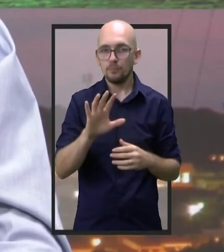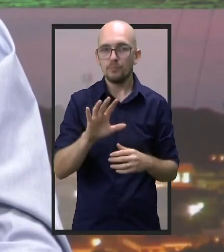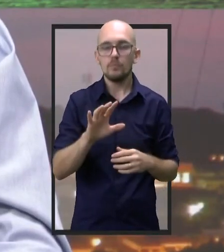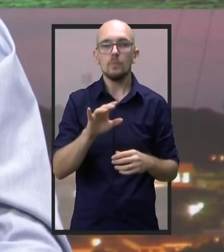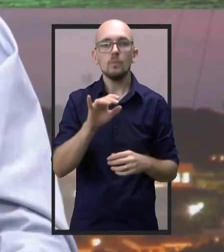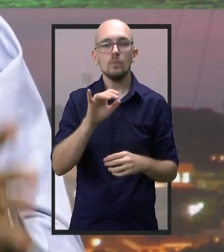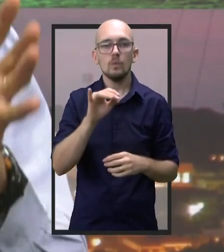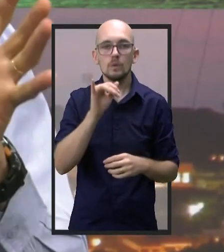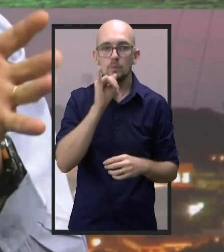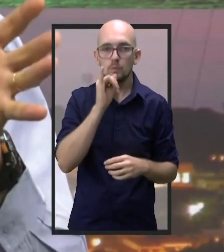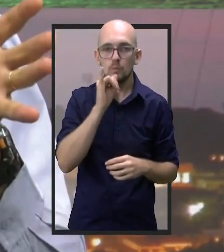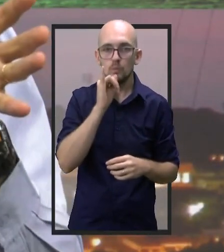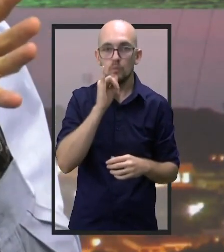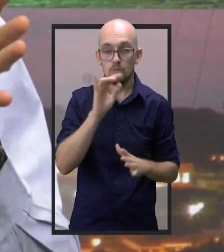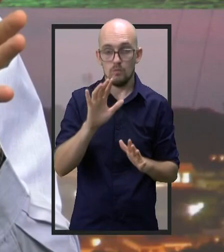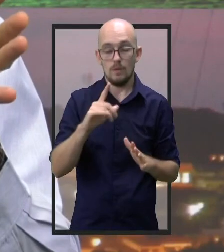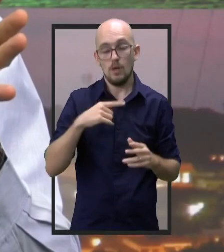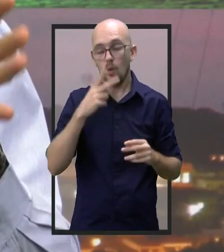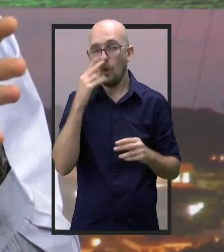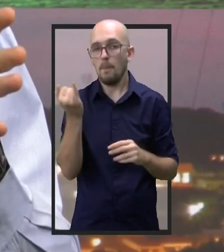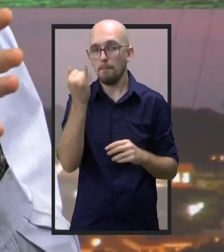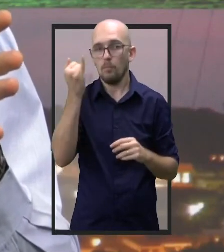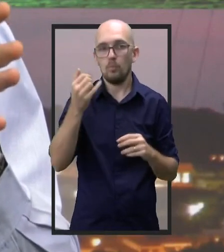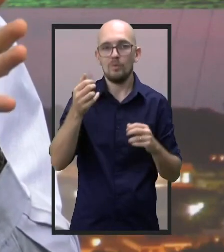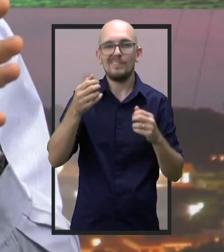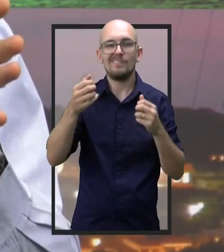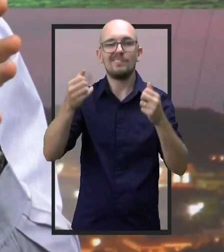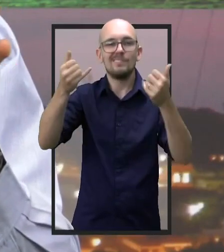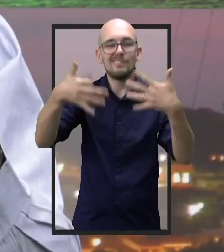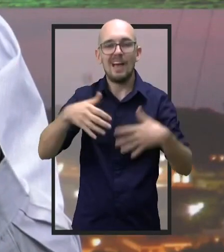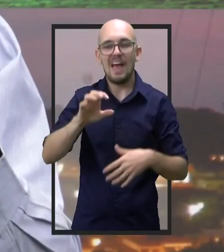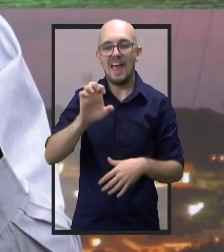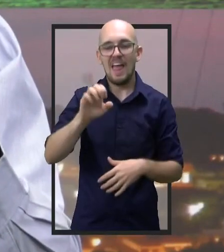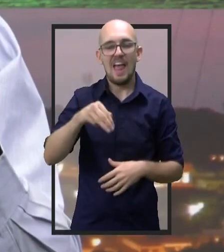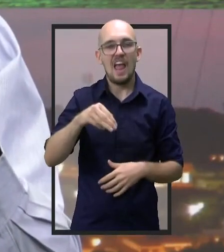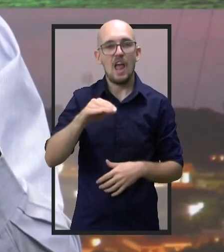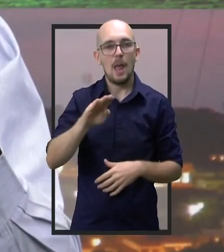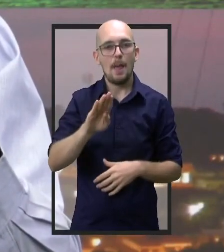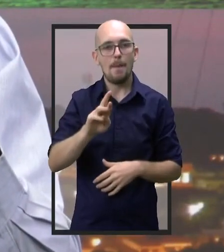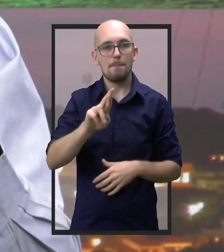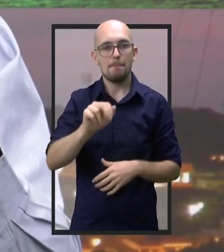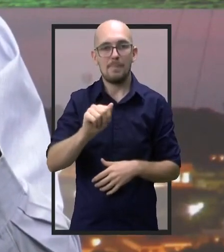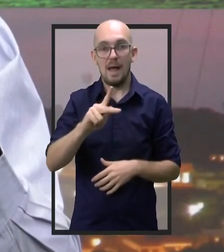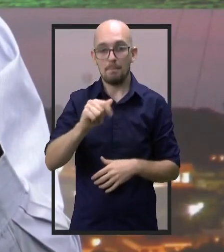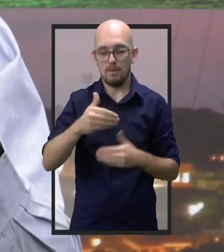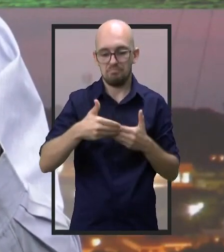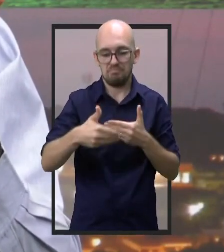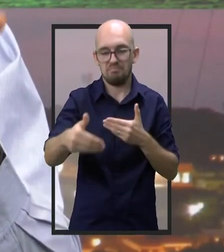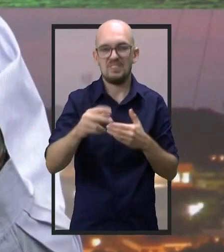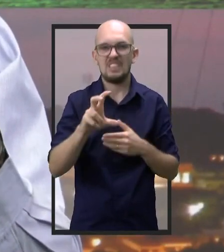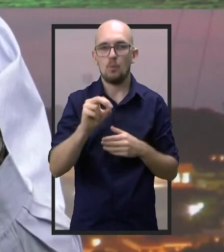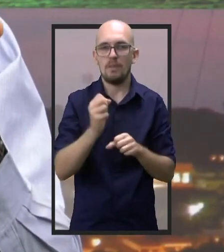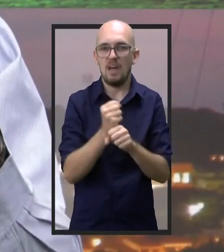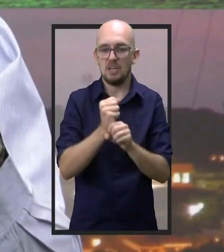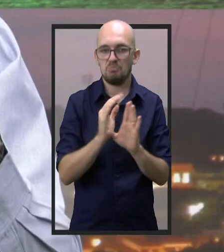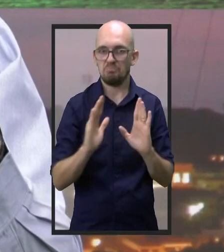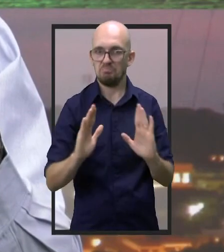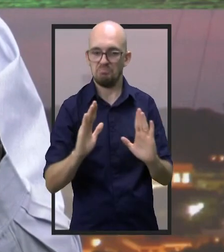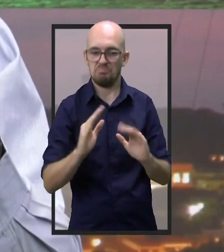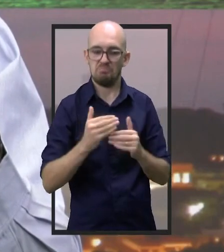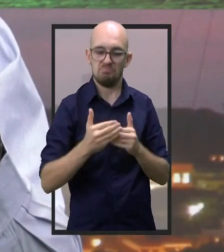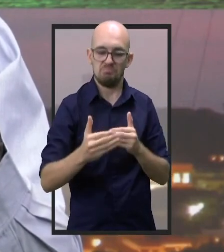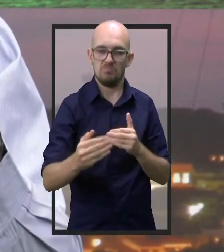se ganhou, eu acho que esse enfoque da Embrapa nos seus próximos 50 anos que estará fazendo, mas quando nos